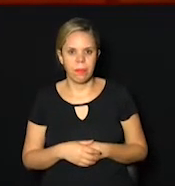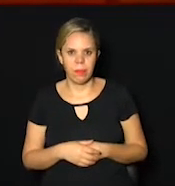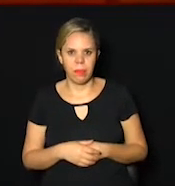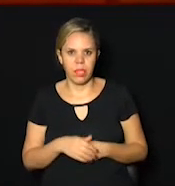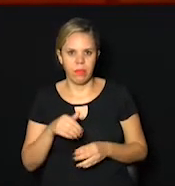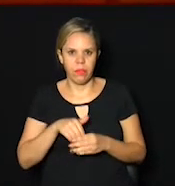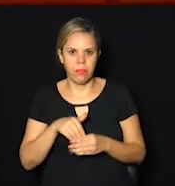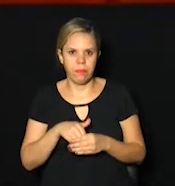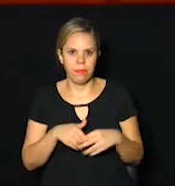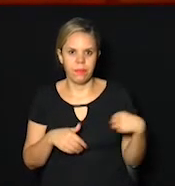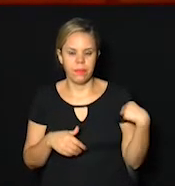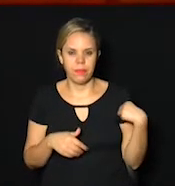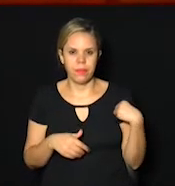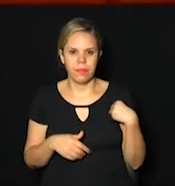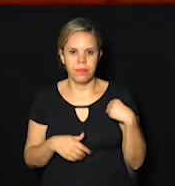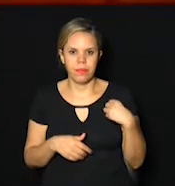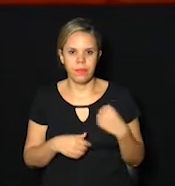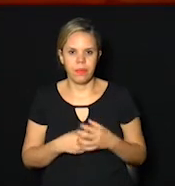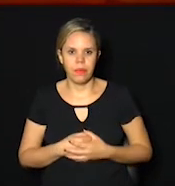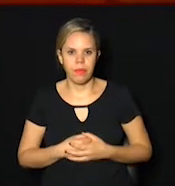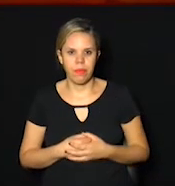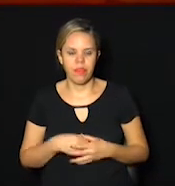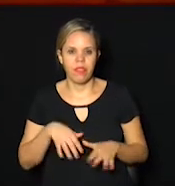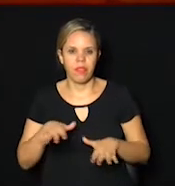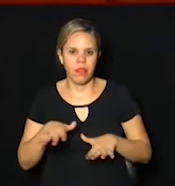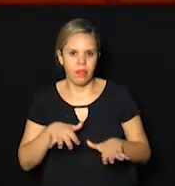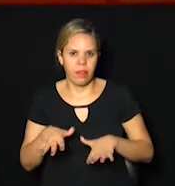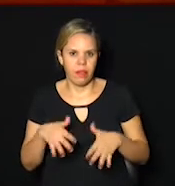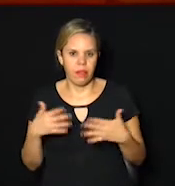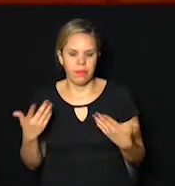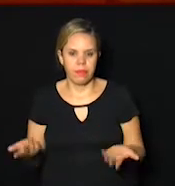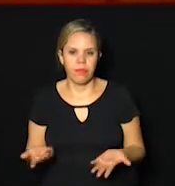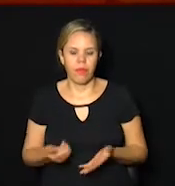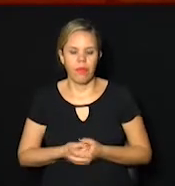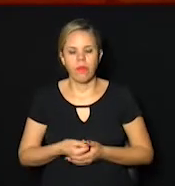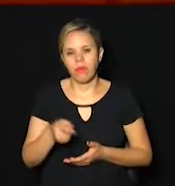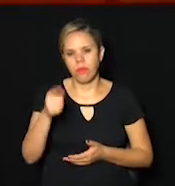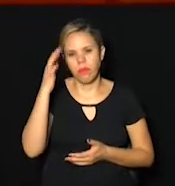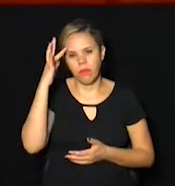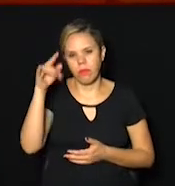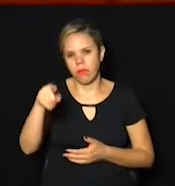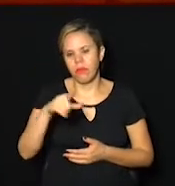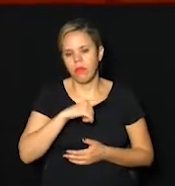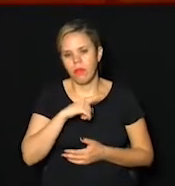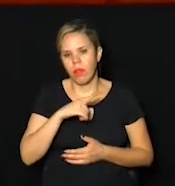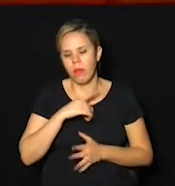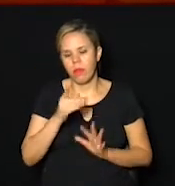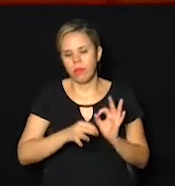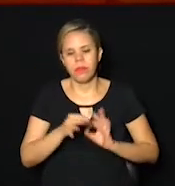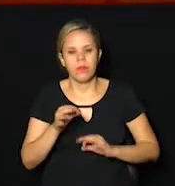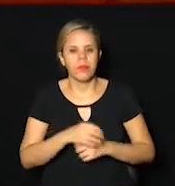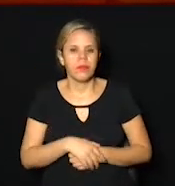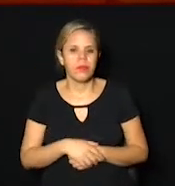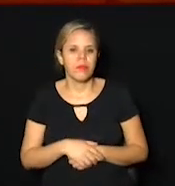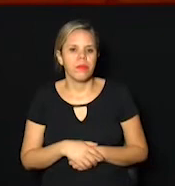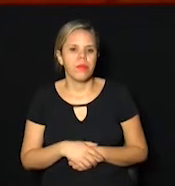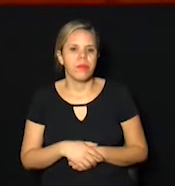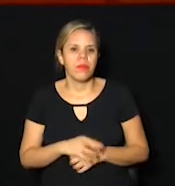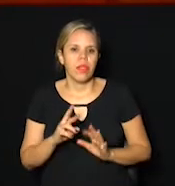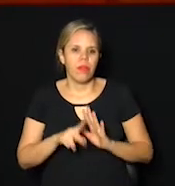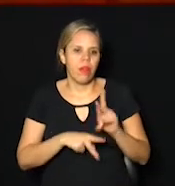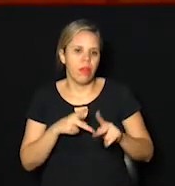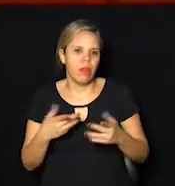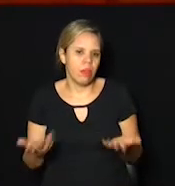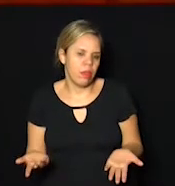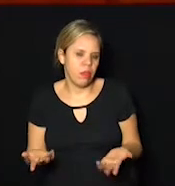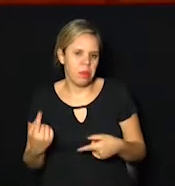votar. Gente, esse movimento, então, imagine, você tem um projeto, você e várias pessoas, porque